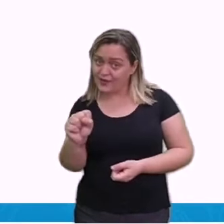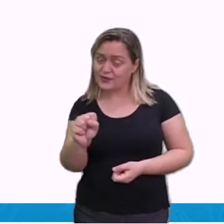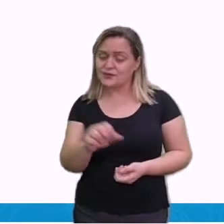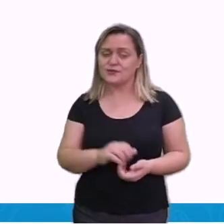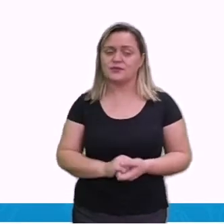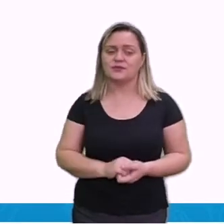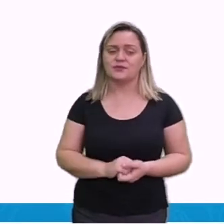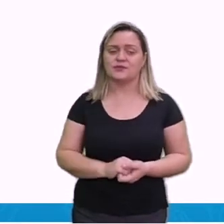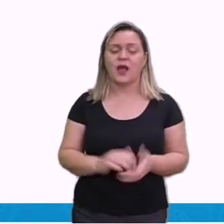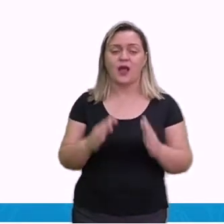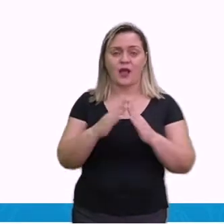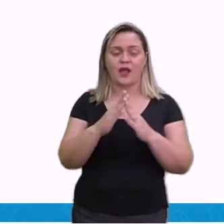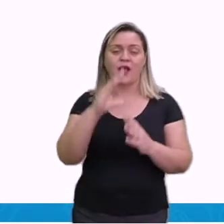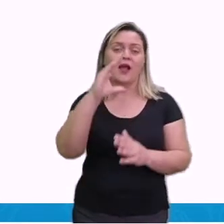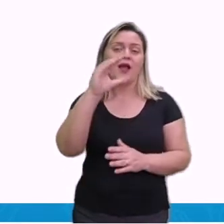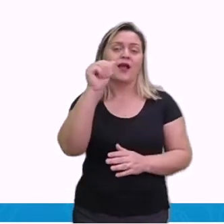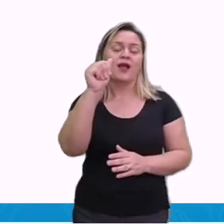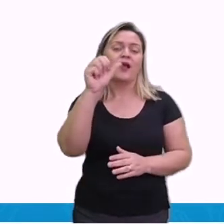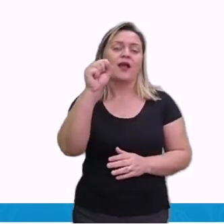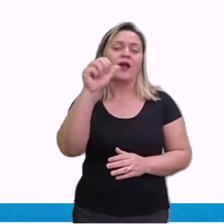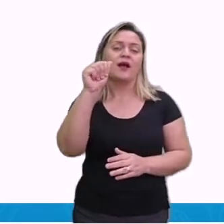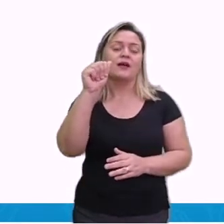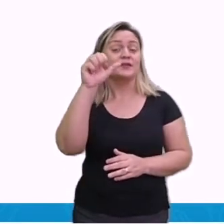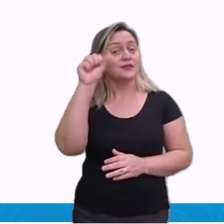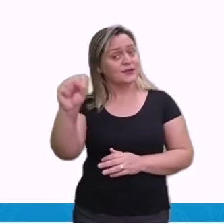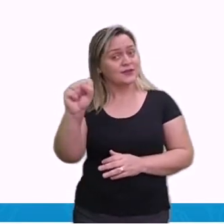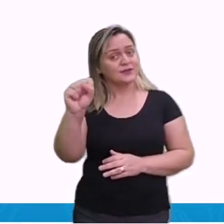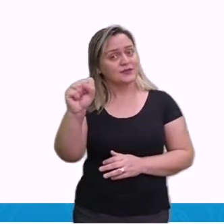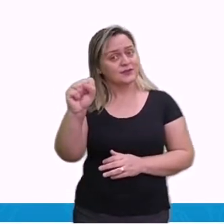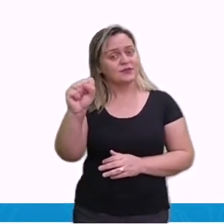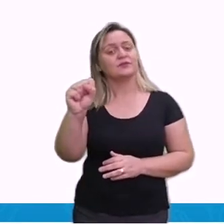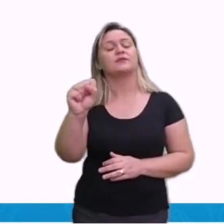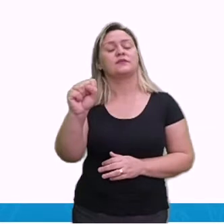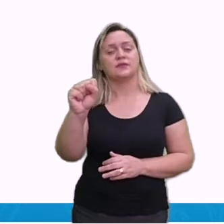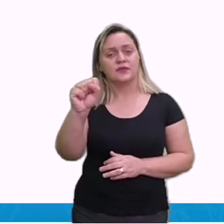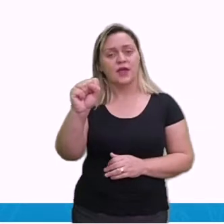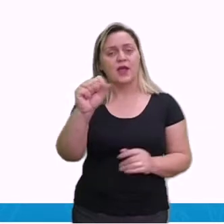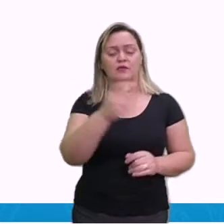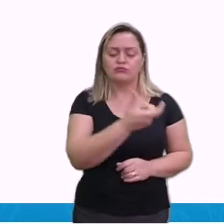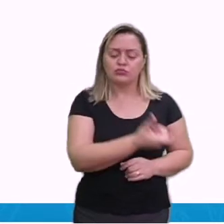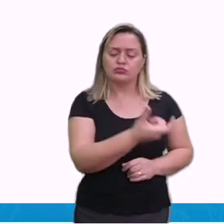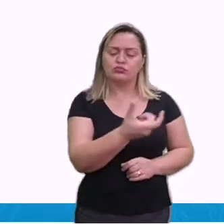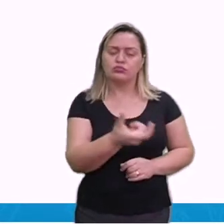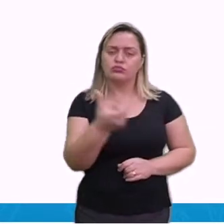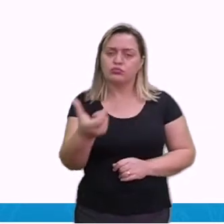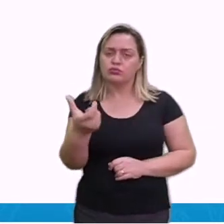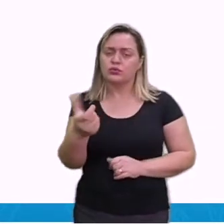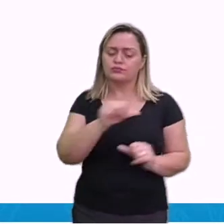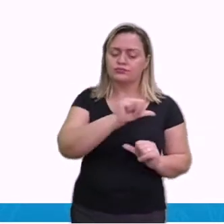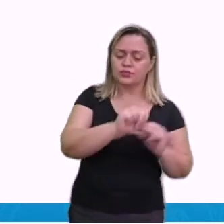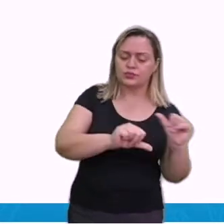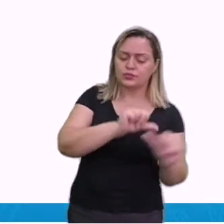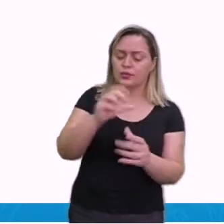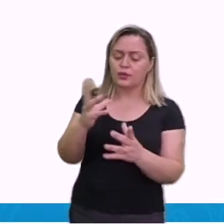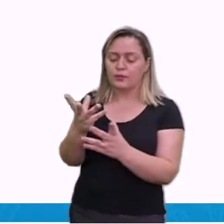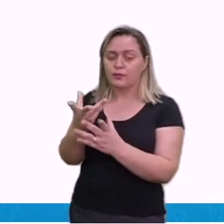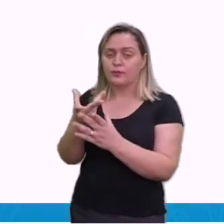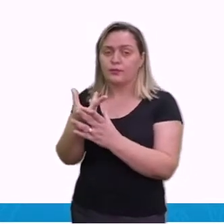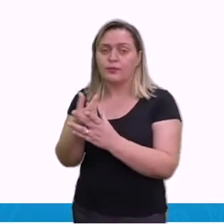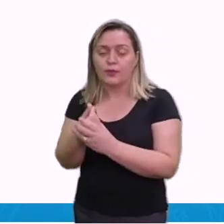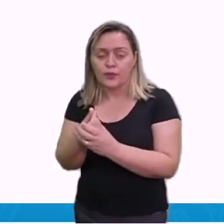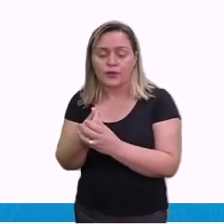posso falar de forma diferente e vocês vão perceber que fica estranho,